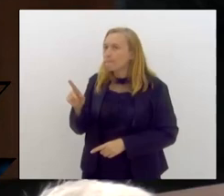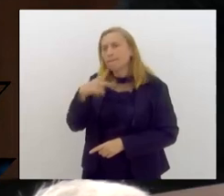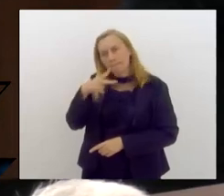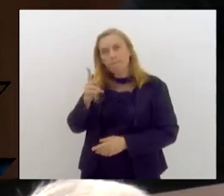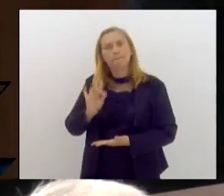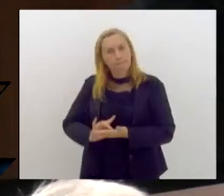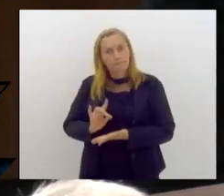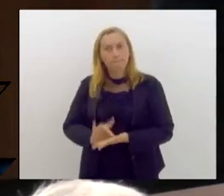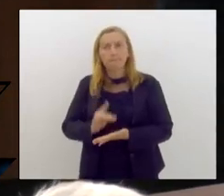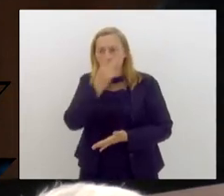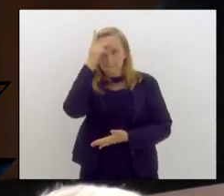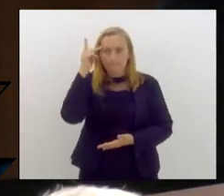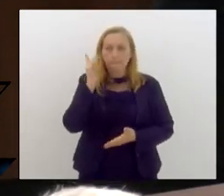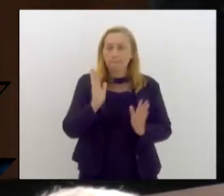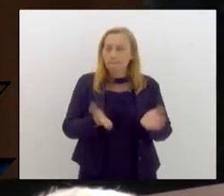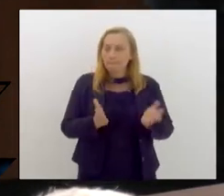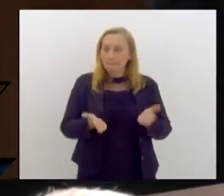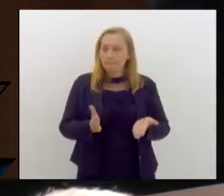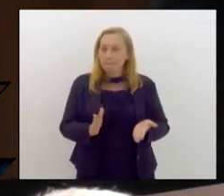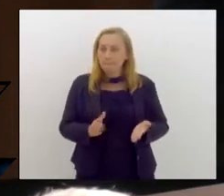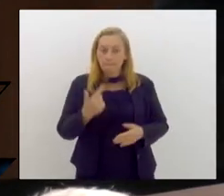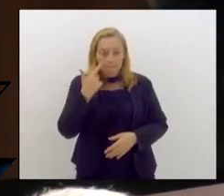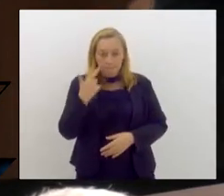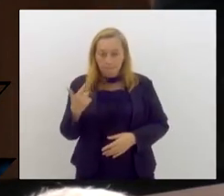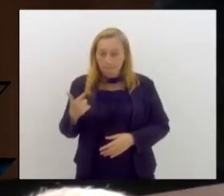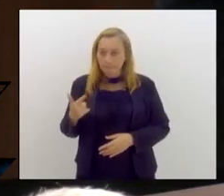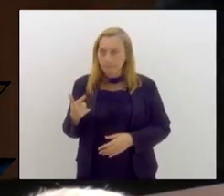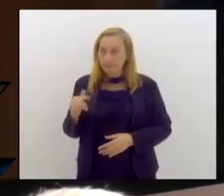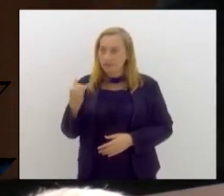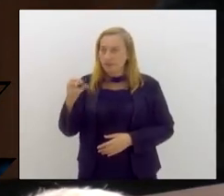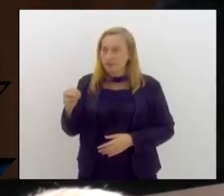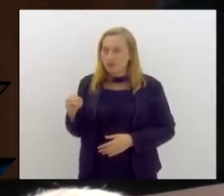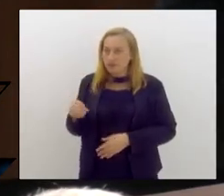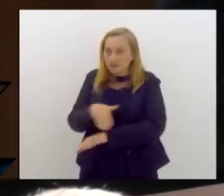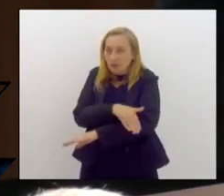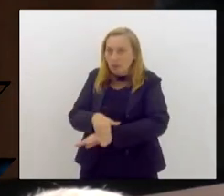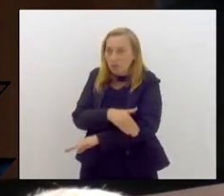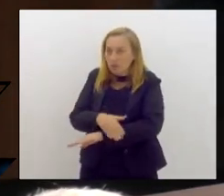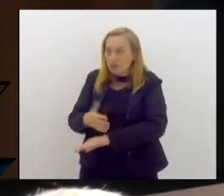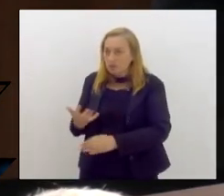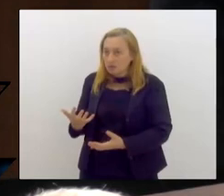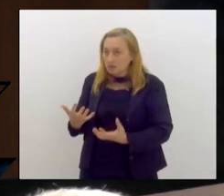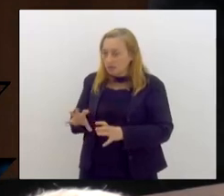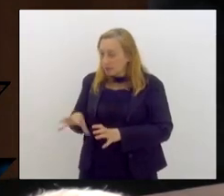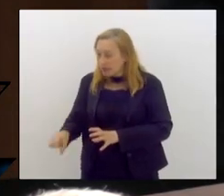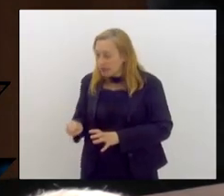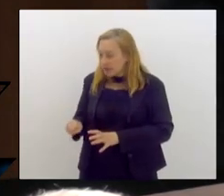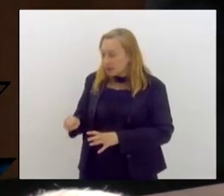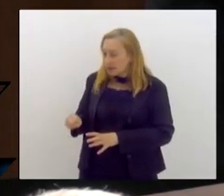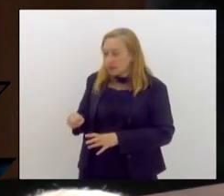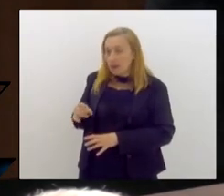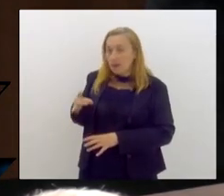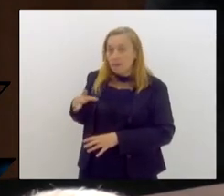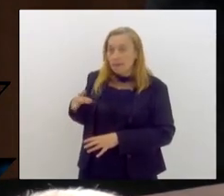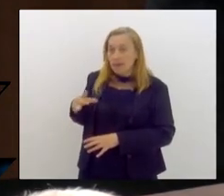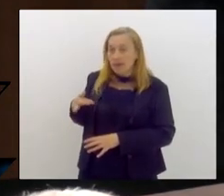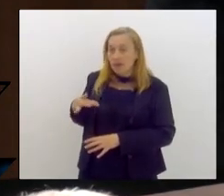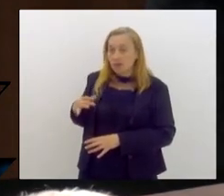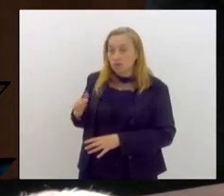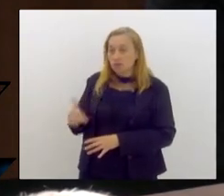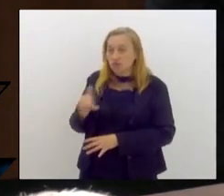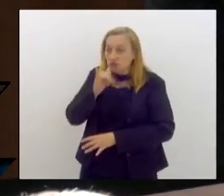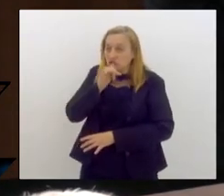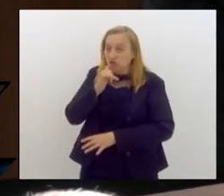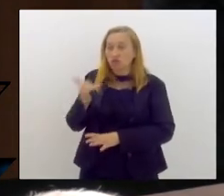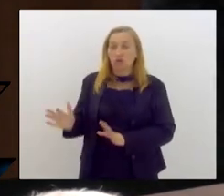As pessoas hoje passam por um punhado de fio na rua, elas não querem meter a mão porque dá choque. E o choque é a